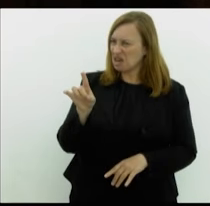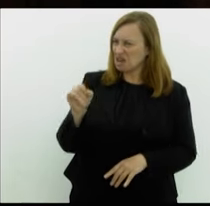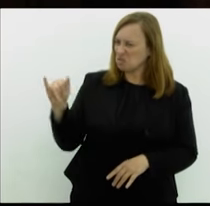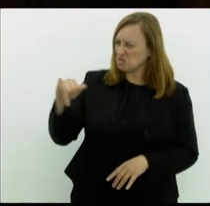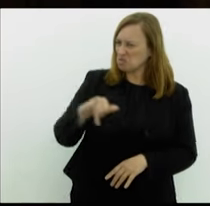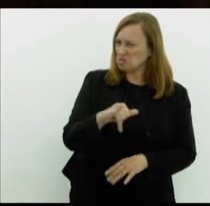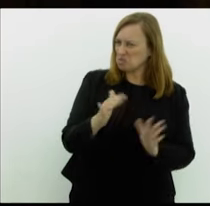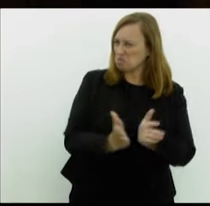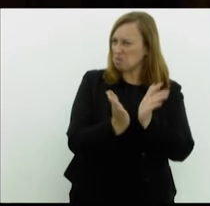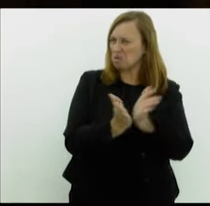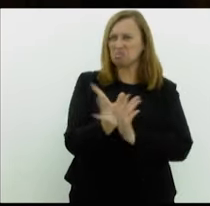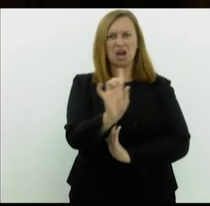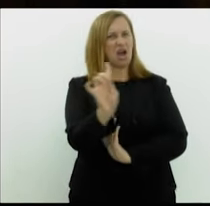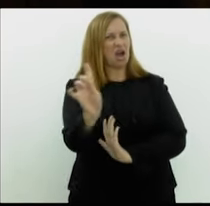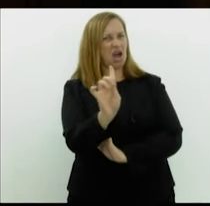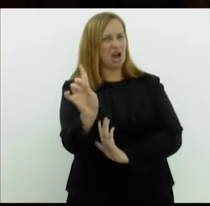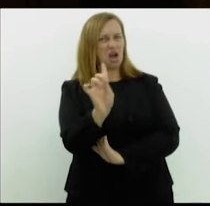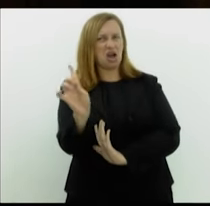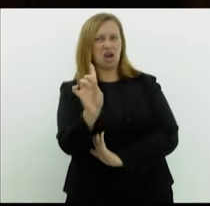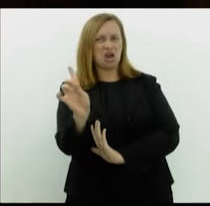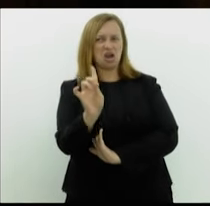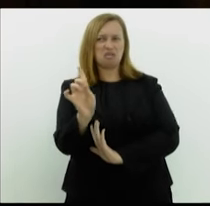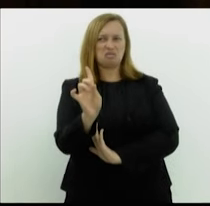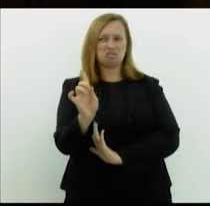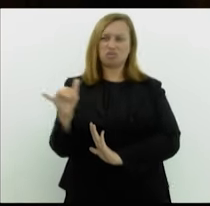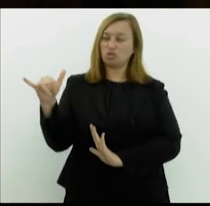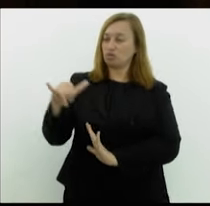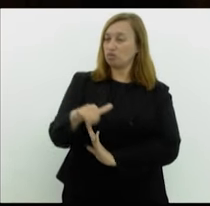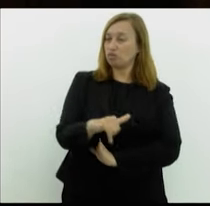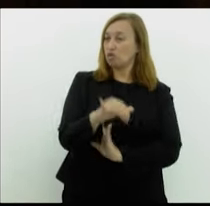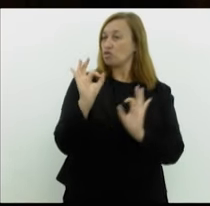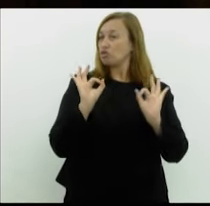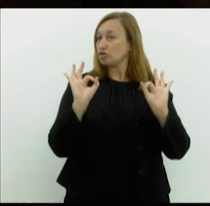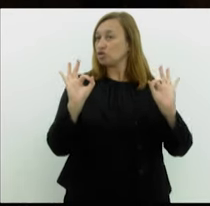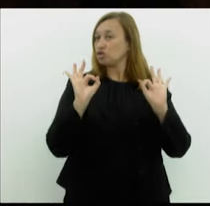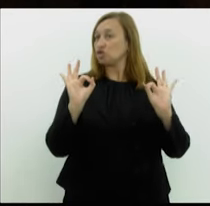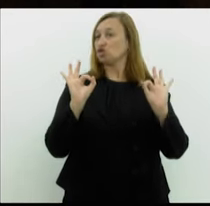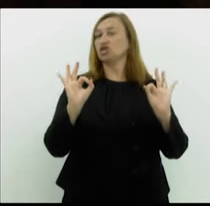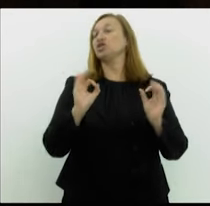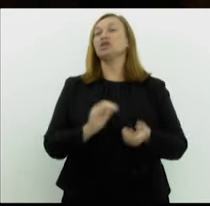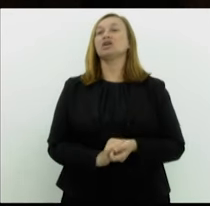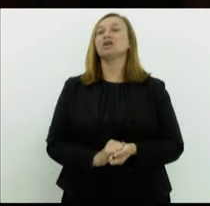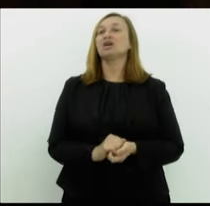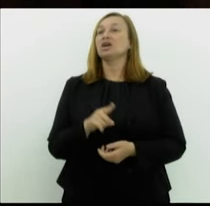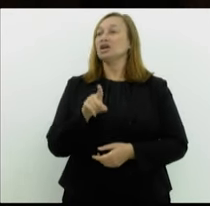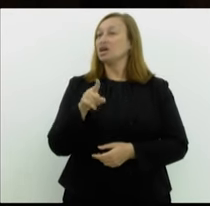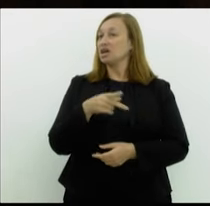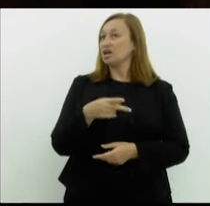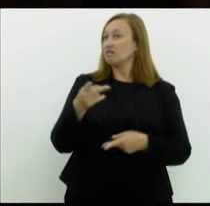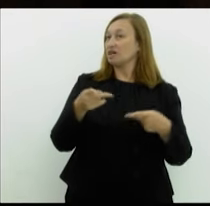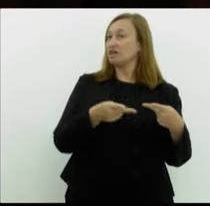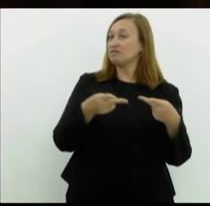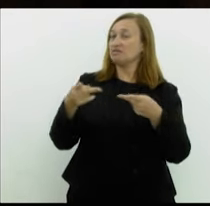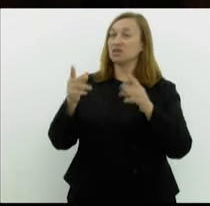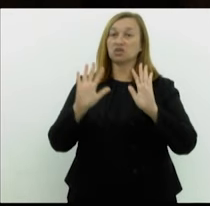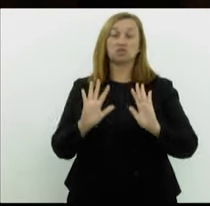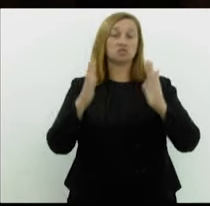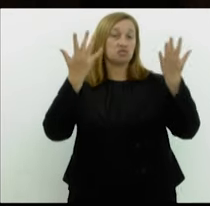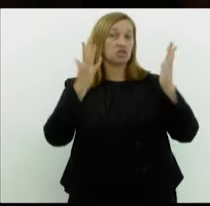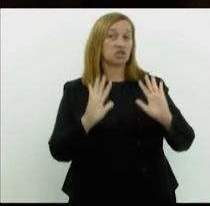não. Ele, sob o pretexto que ia participar de eventos